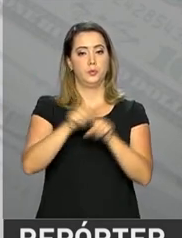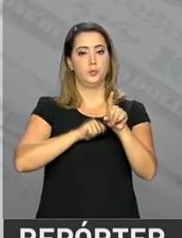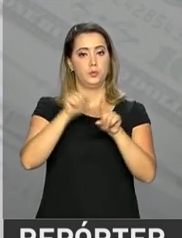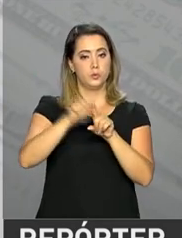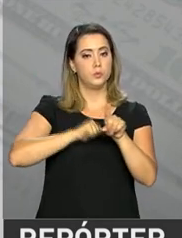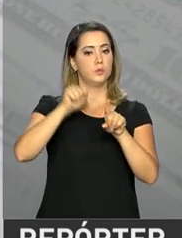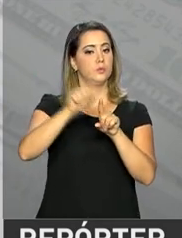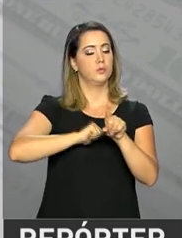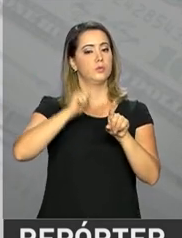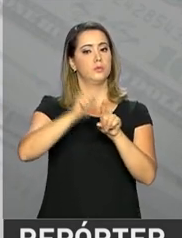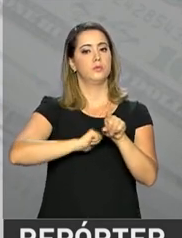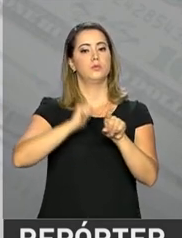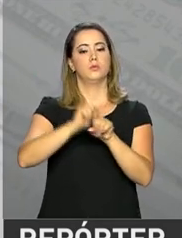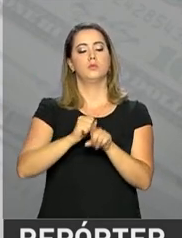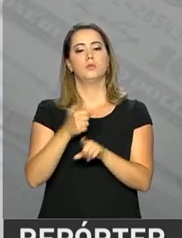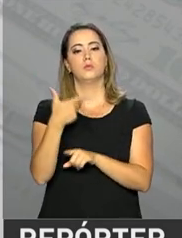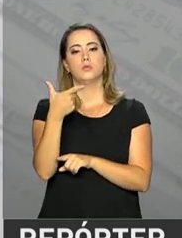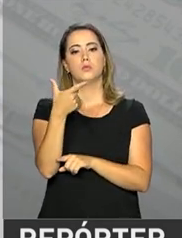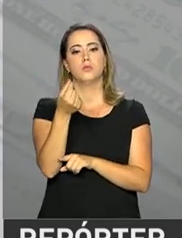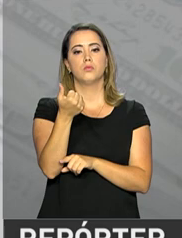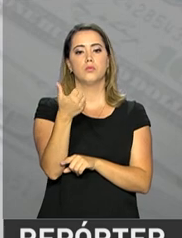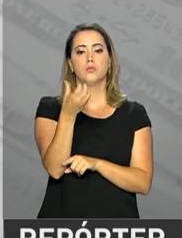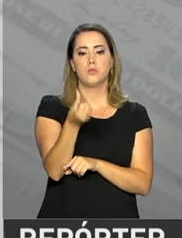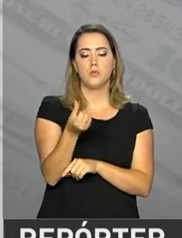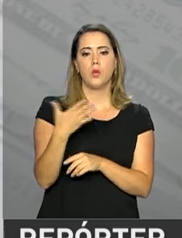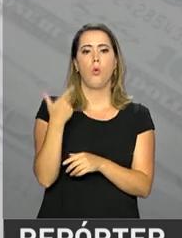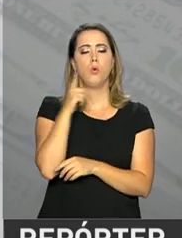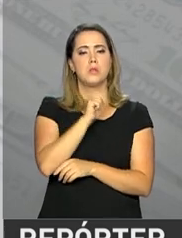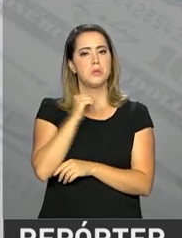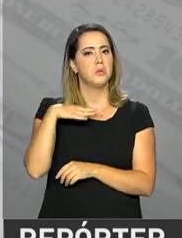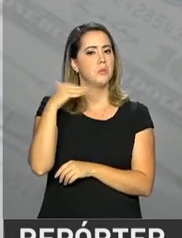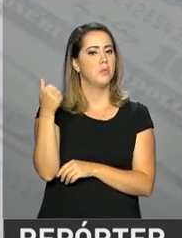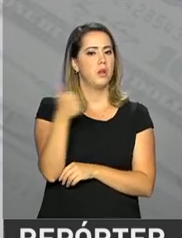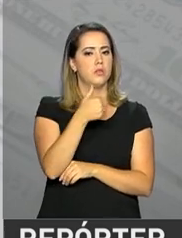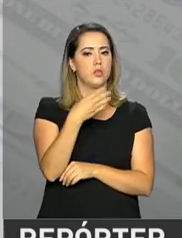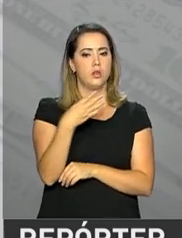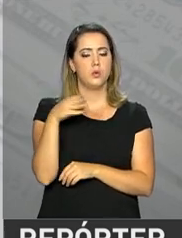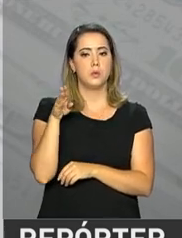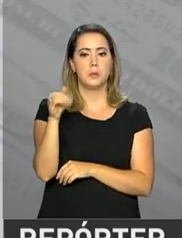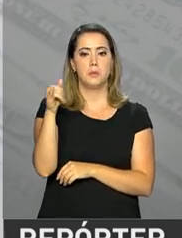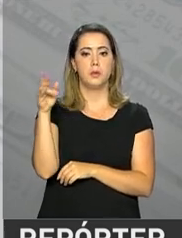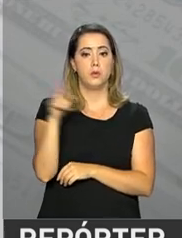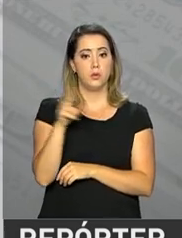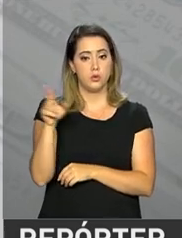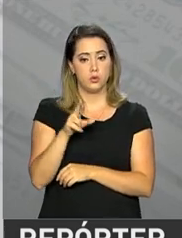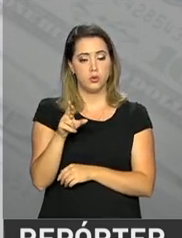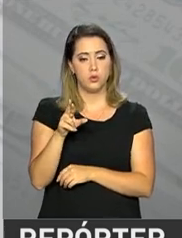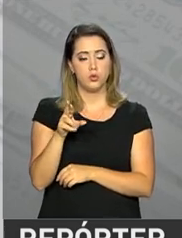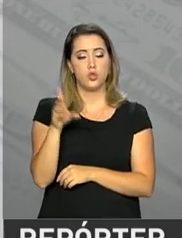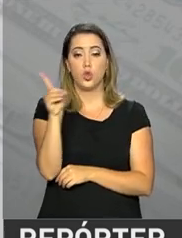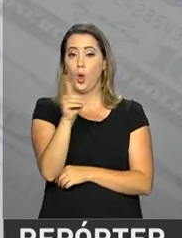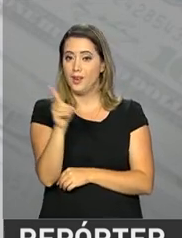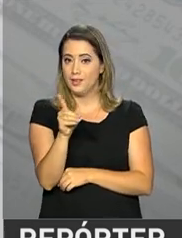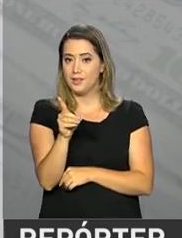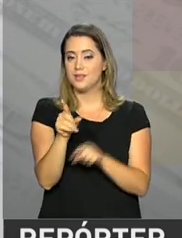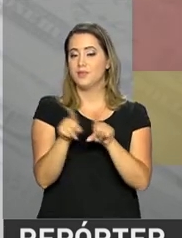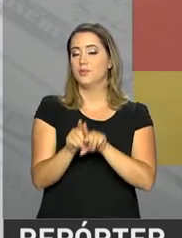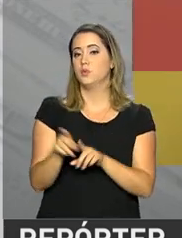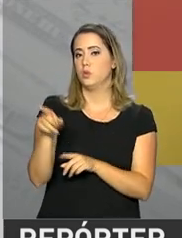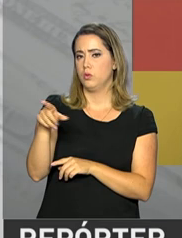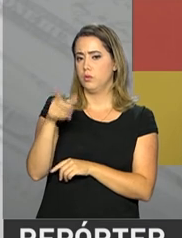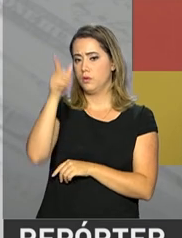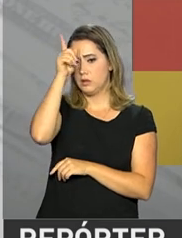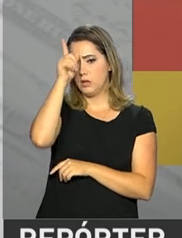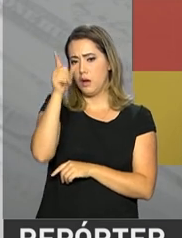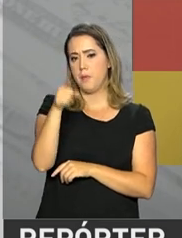Em 2016, a corrente de comércio Brasil-Alemanha chegou a quase US$ 14 bilhões, o que fez do país, dono da